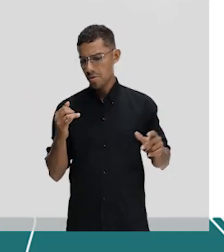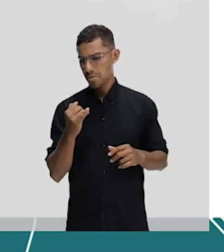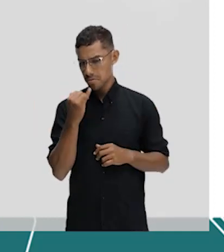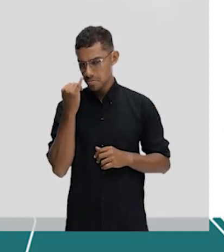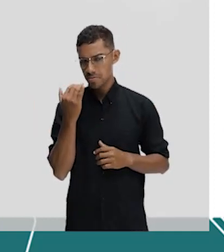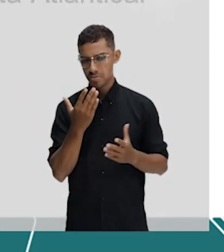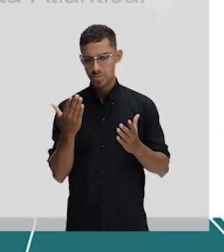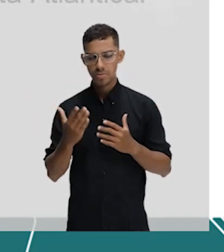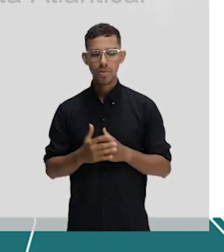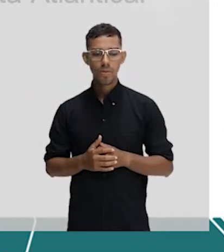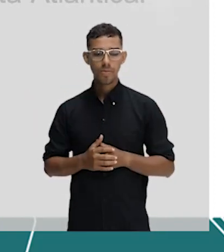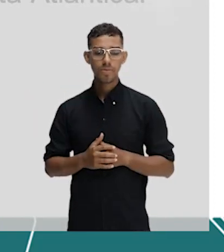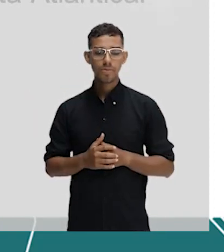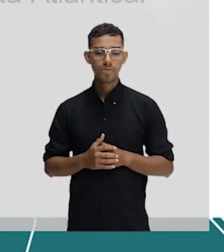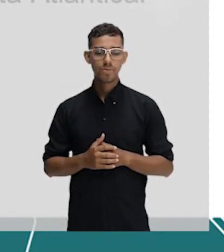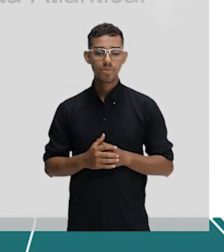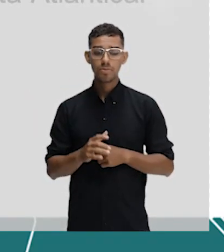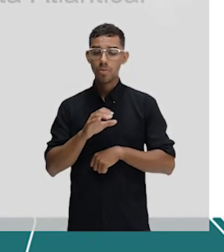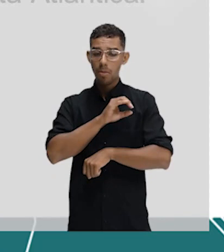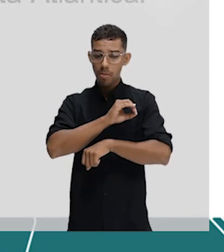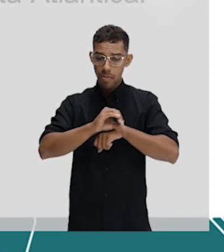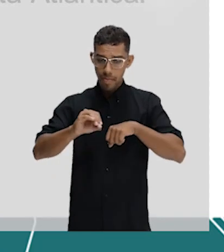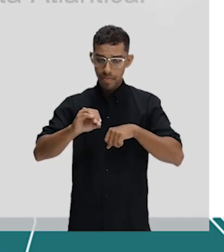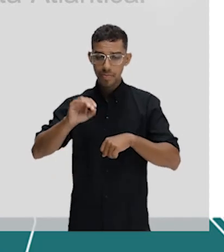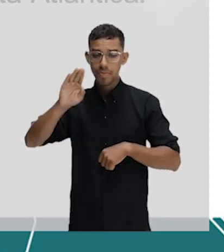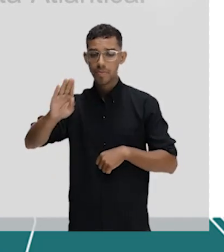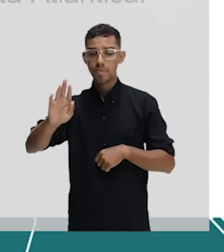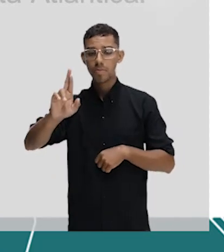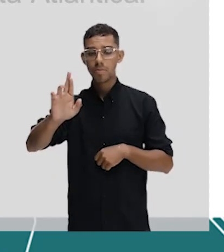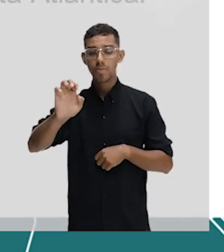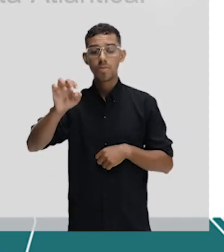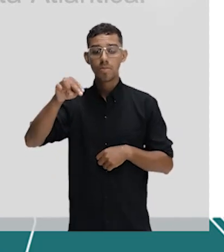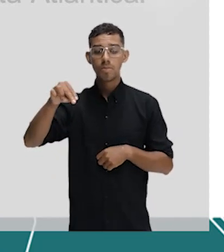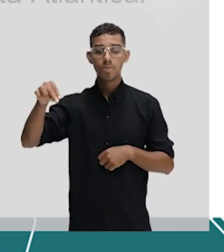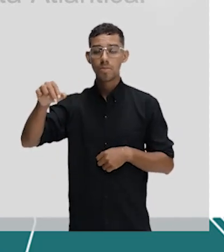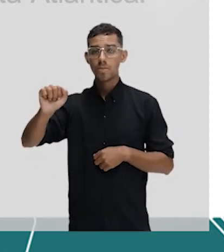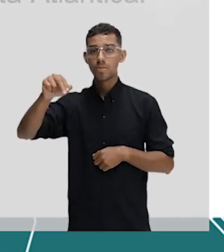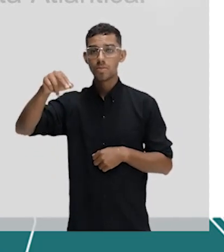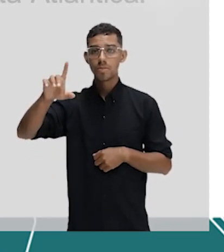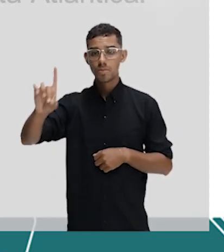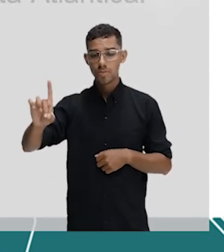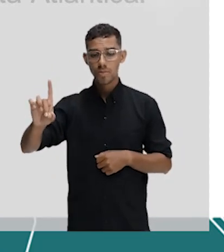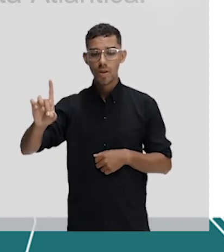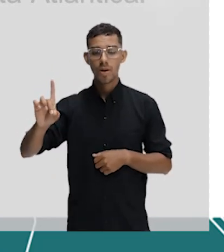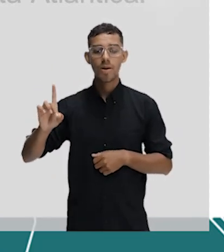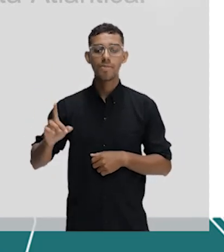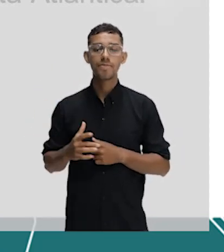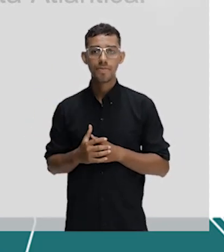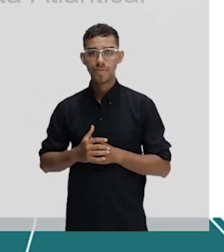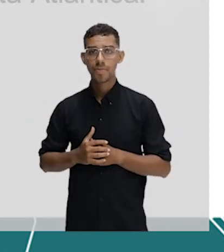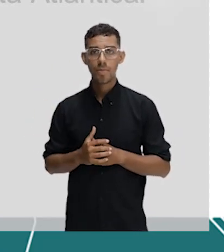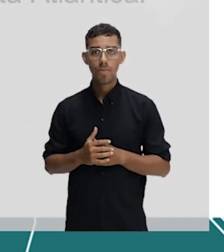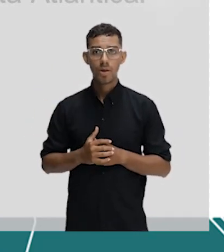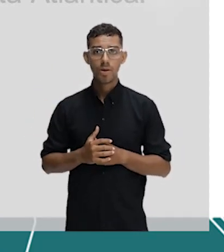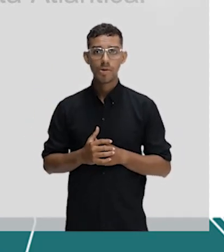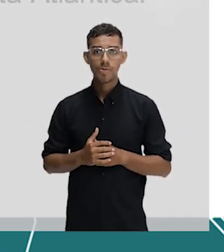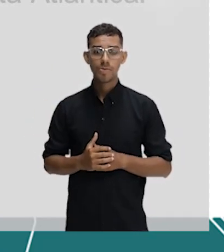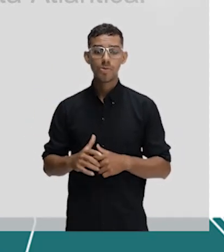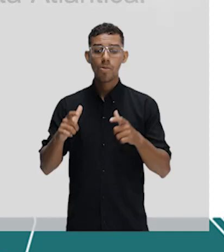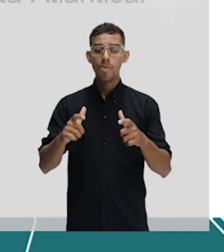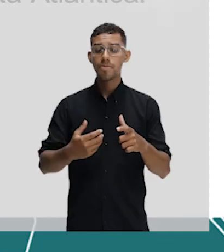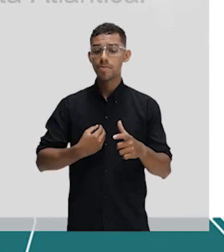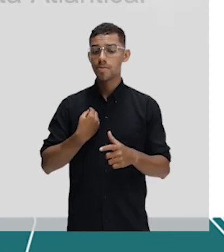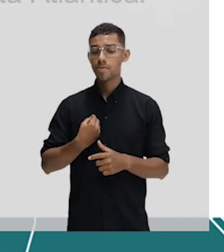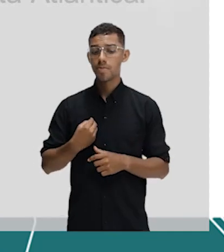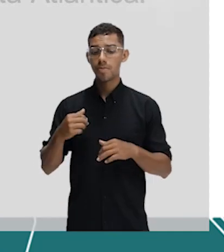que vão se alternando. Oficina Brenan e Recife. Eu tive um trabalho gigantesco de tentar equilibrar e achar